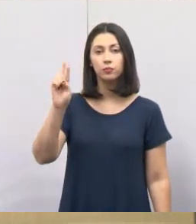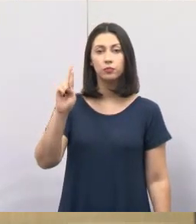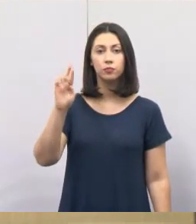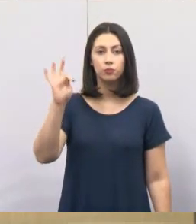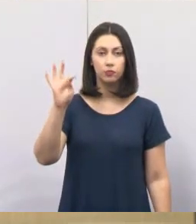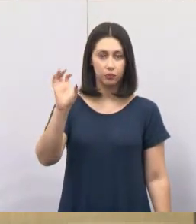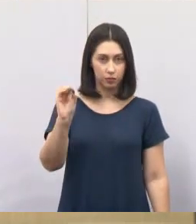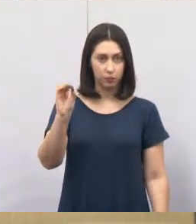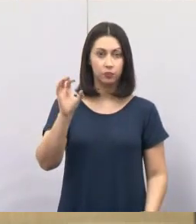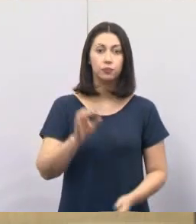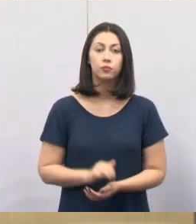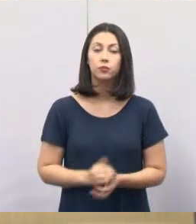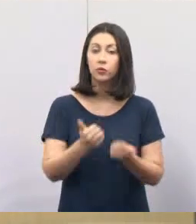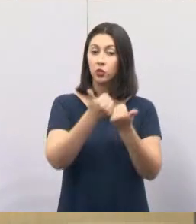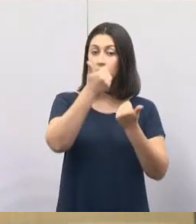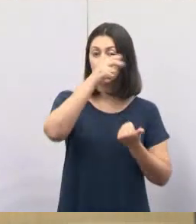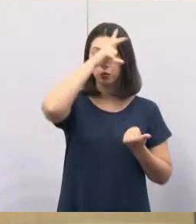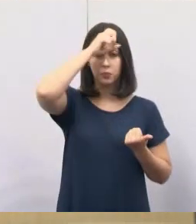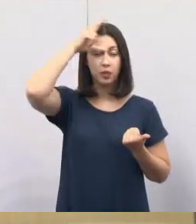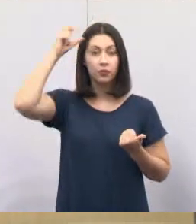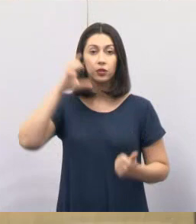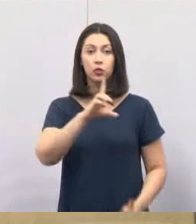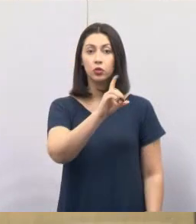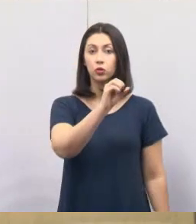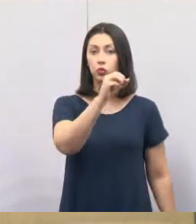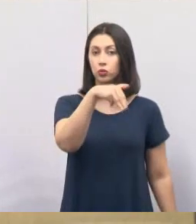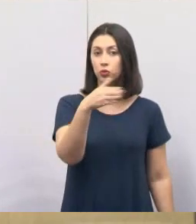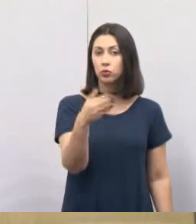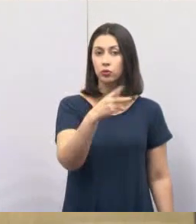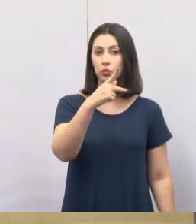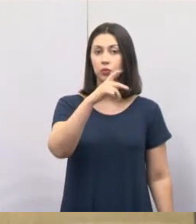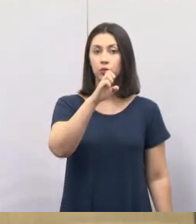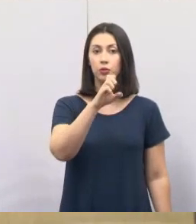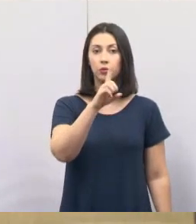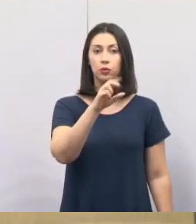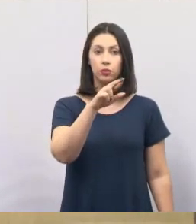Roberto Tarcísio de Abreu, subprefeito Dom Pedro,